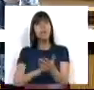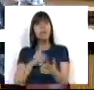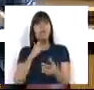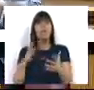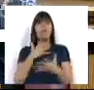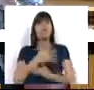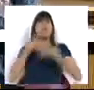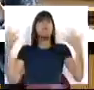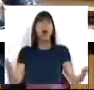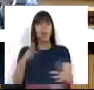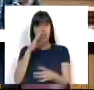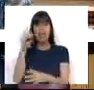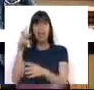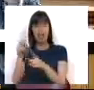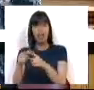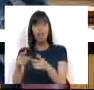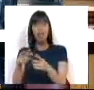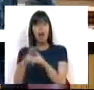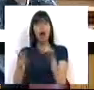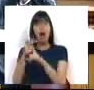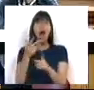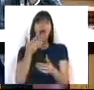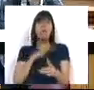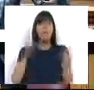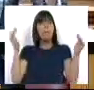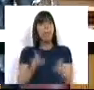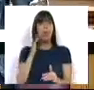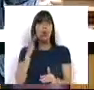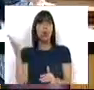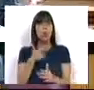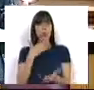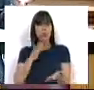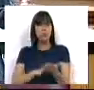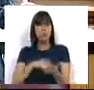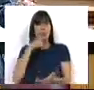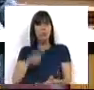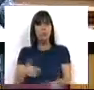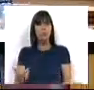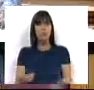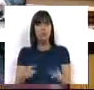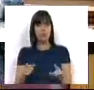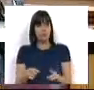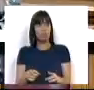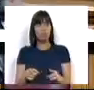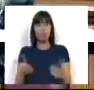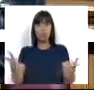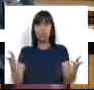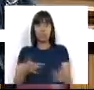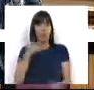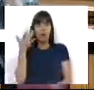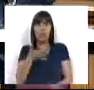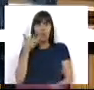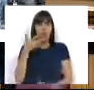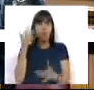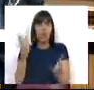a mais e que o aumento do IVA era uma forma de regular o número de estabelecimentos de restauração. Isto é um